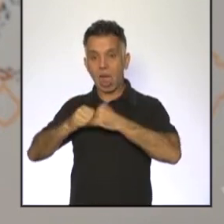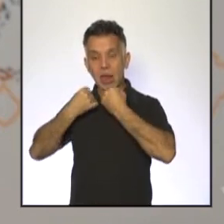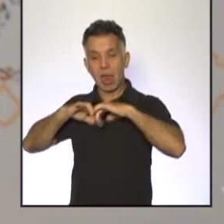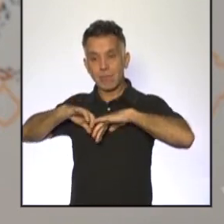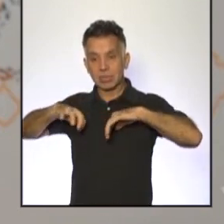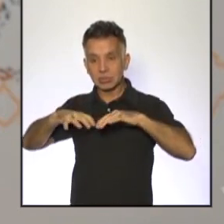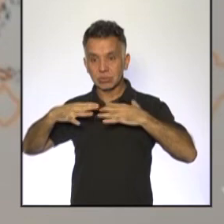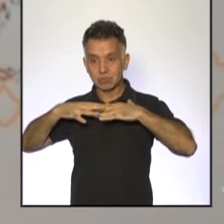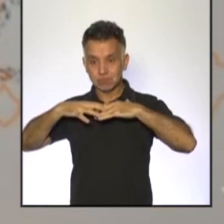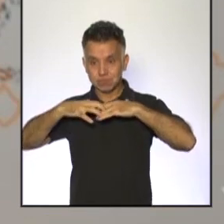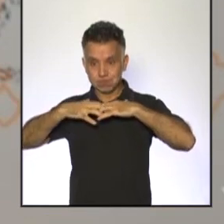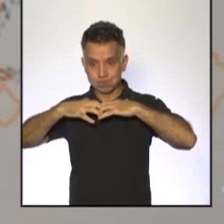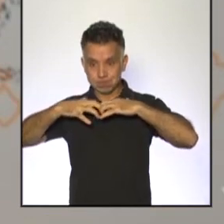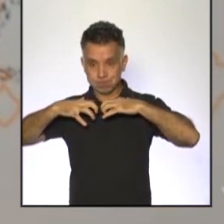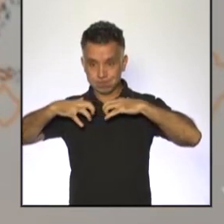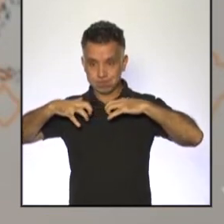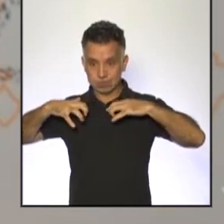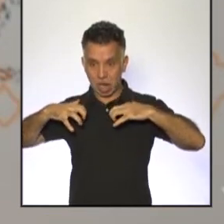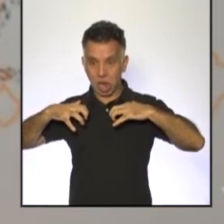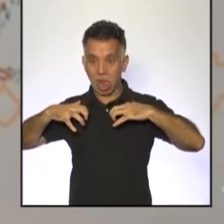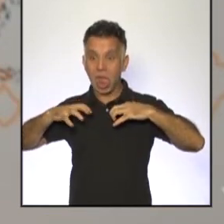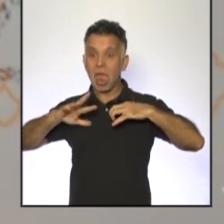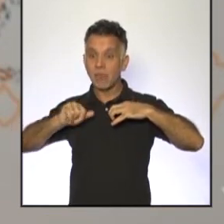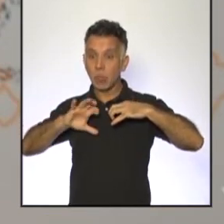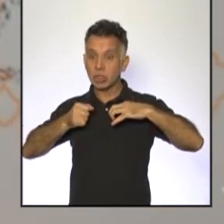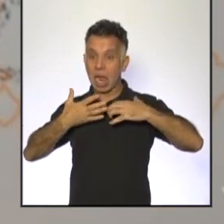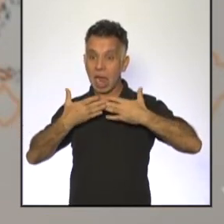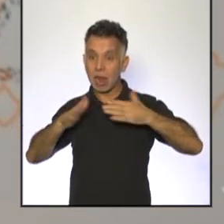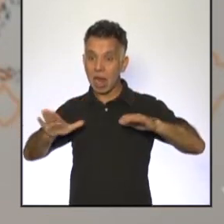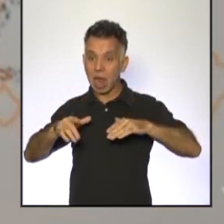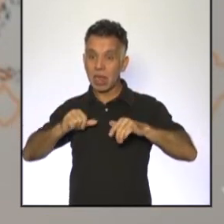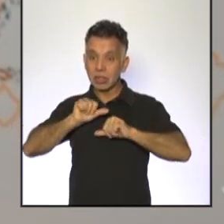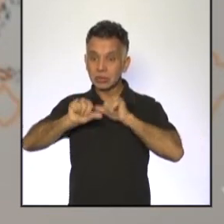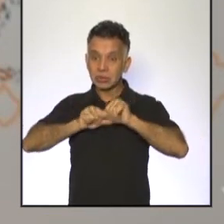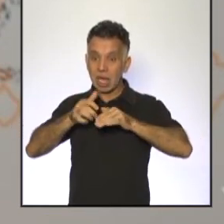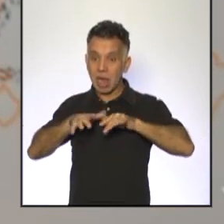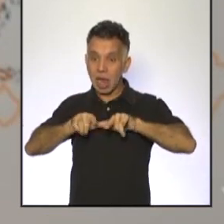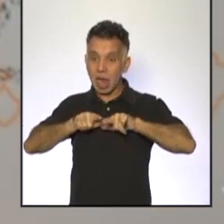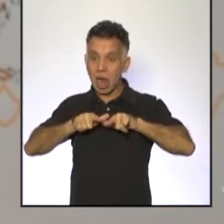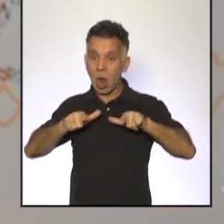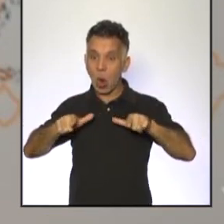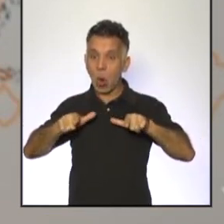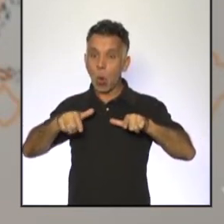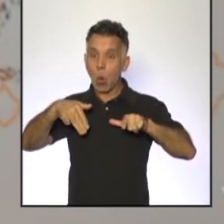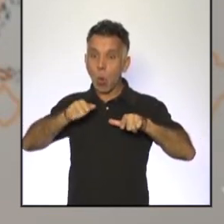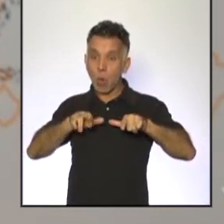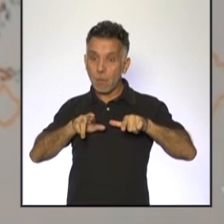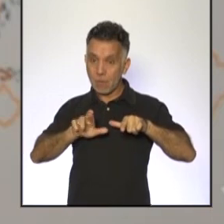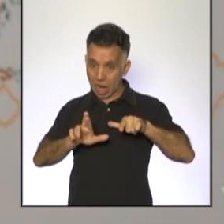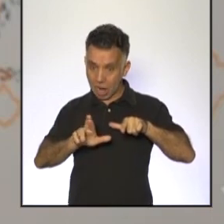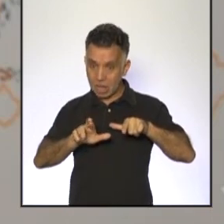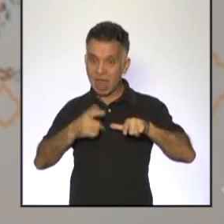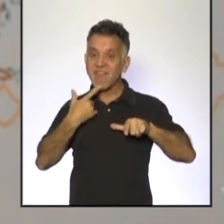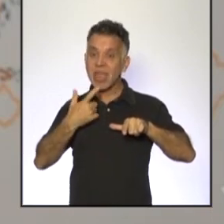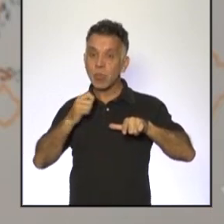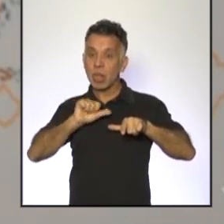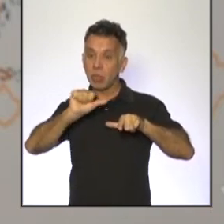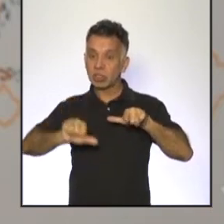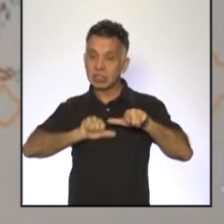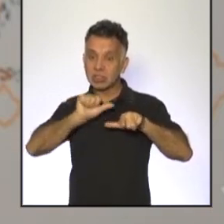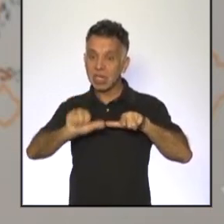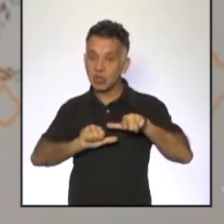placa tectônica vai abrir um braço de mar, por exemplo, como o Mar Vermelho, beleza? Então, o rifteamento